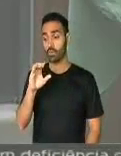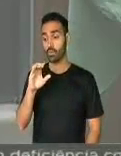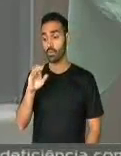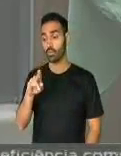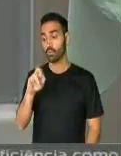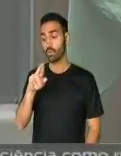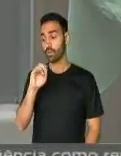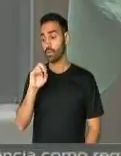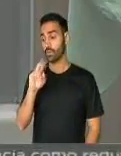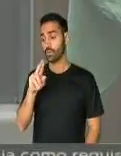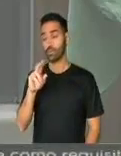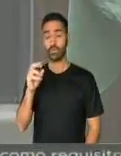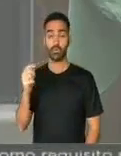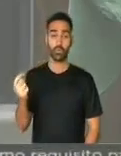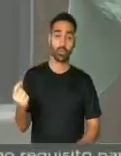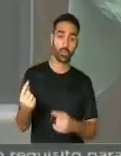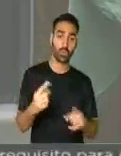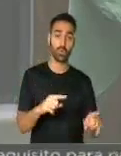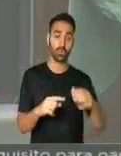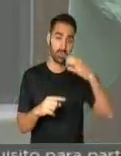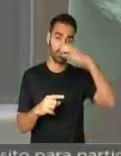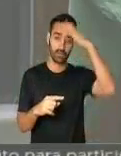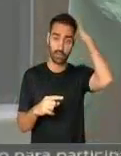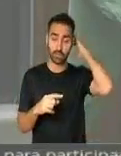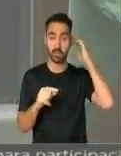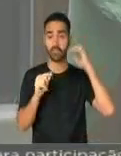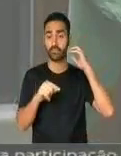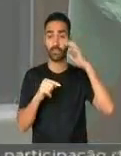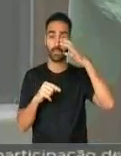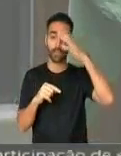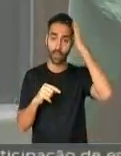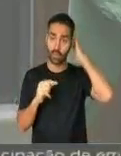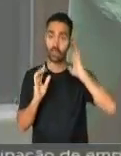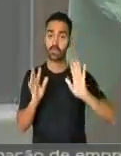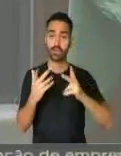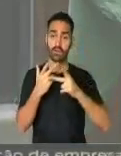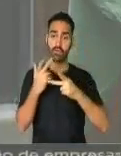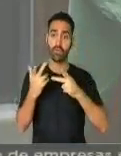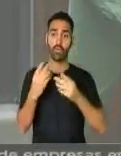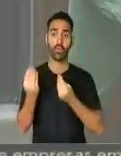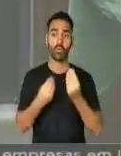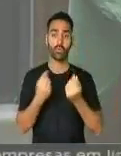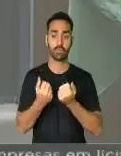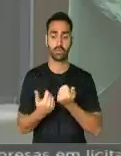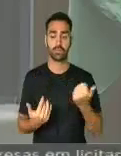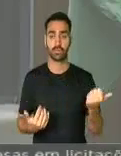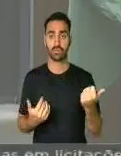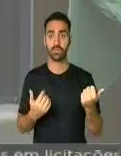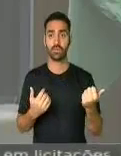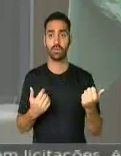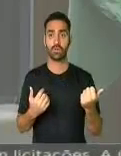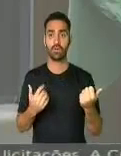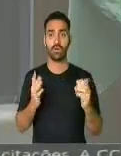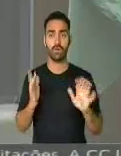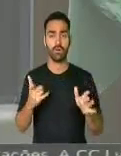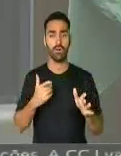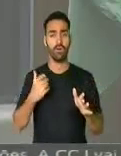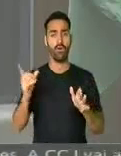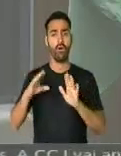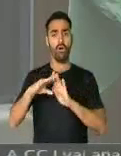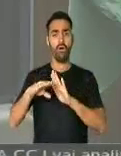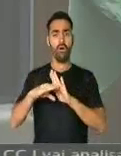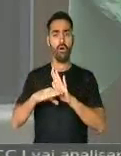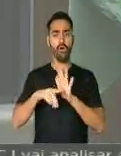presidente temer e o presidente temer mesmo disse com relação aos seus assessores quando saiu uma outra lista de